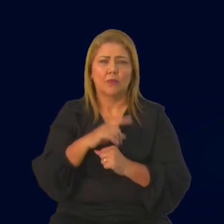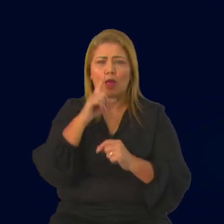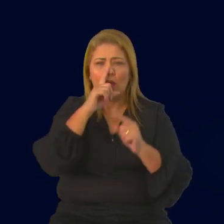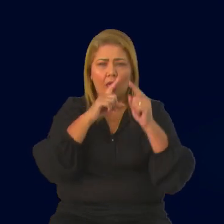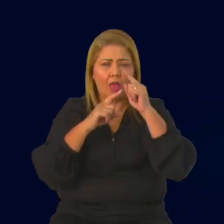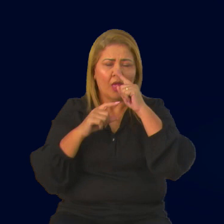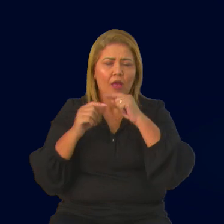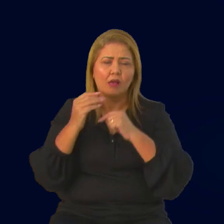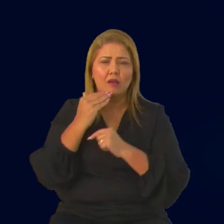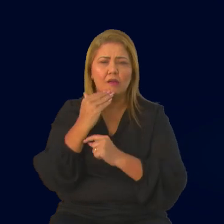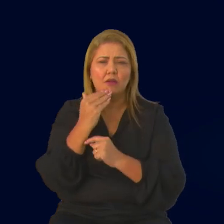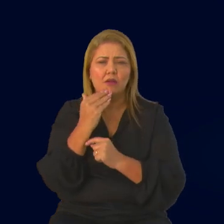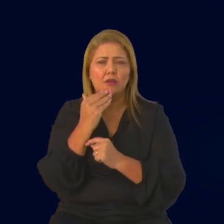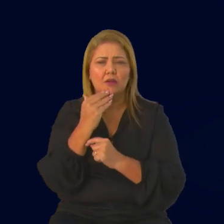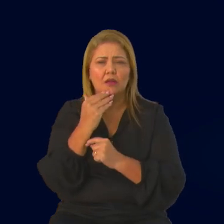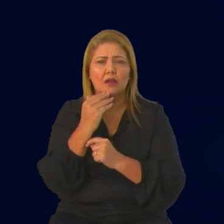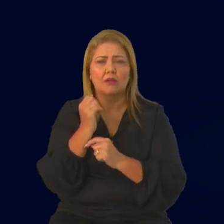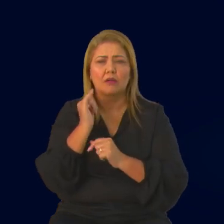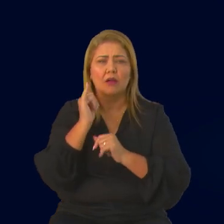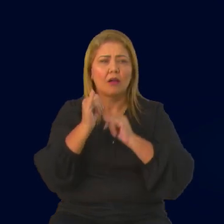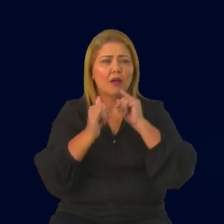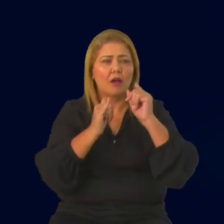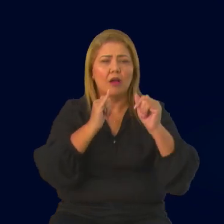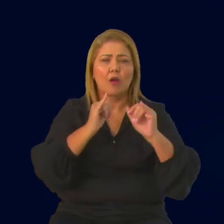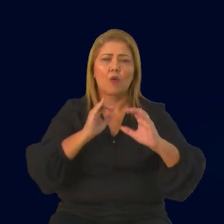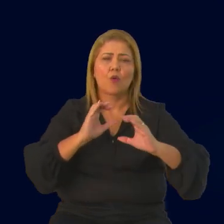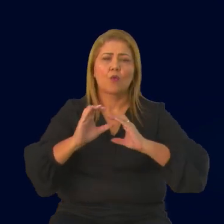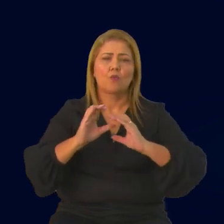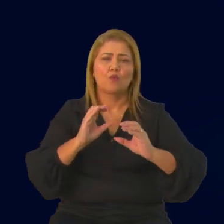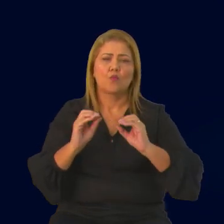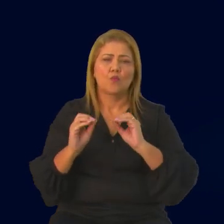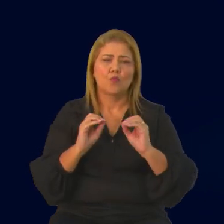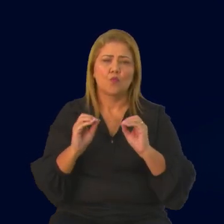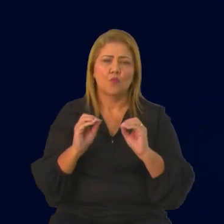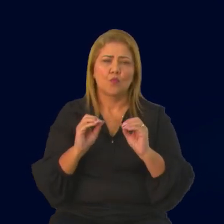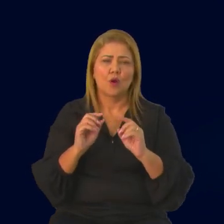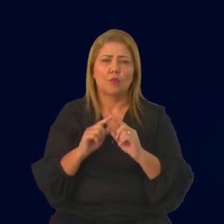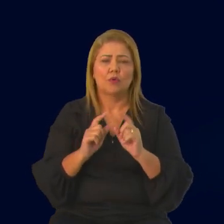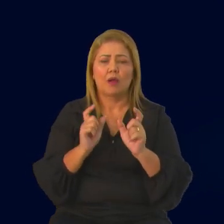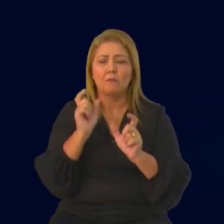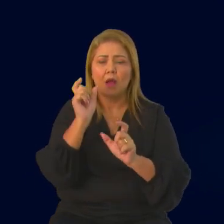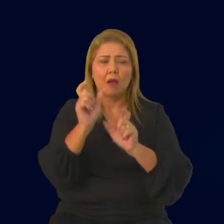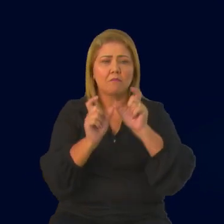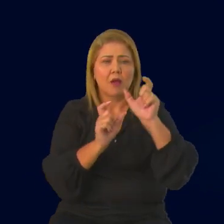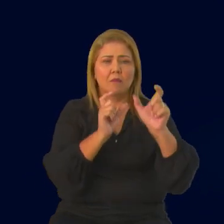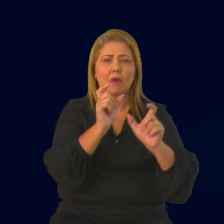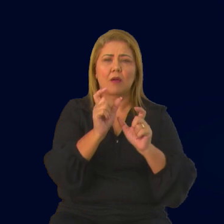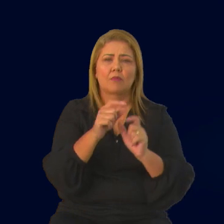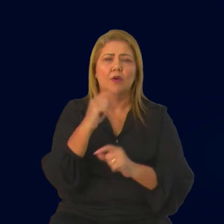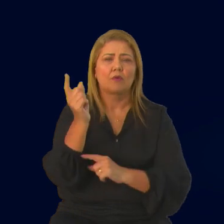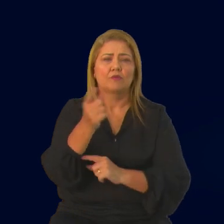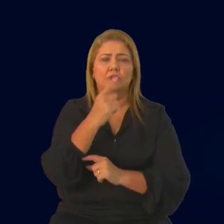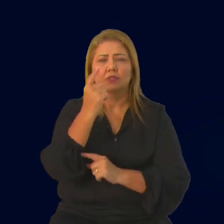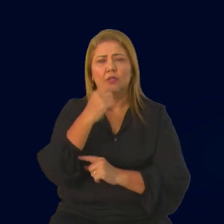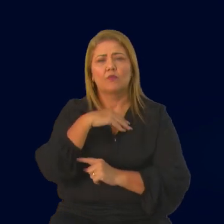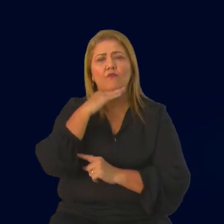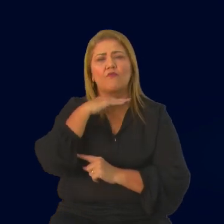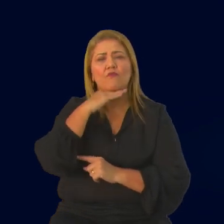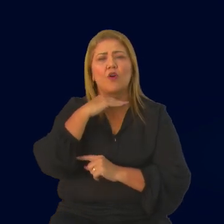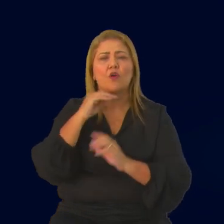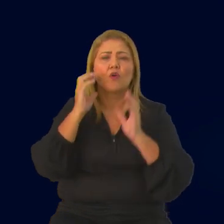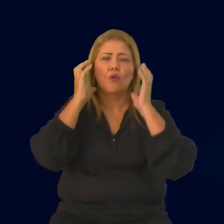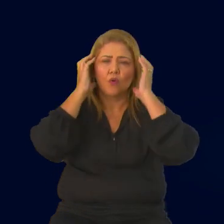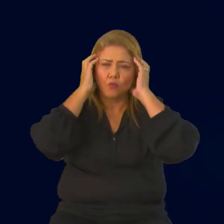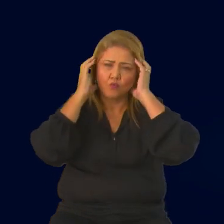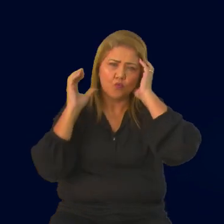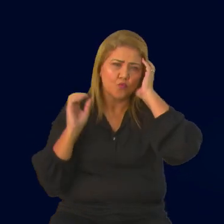eu estou falando e não estou me comunicando, porque eu estou usando muitos jargões. Vocês não são fonoaudiólogas.